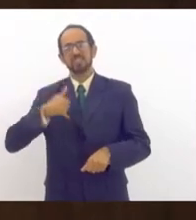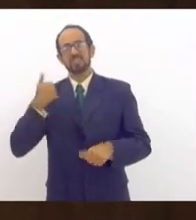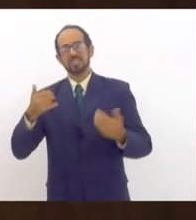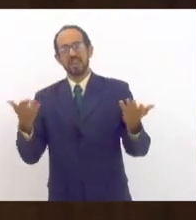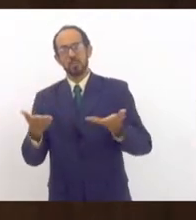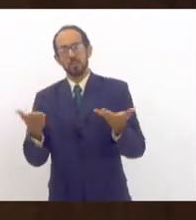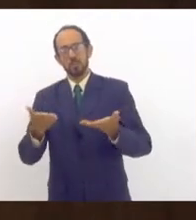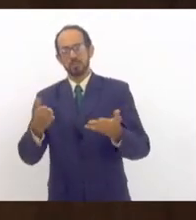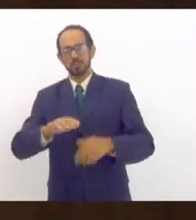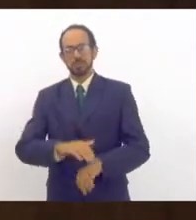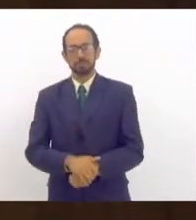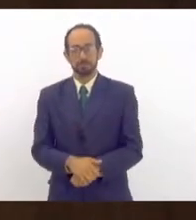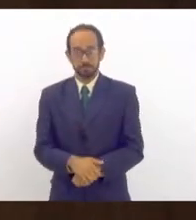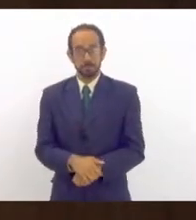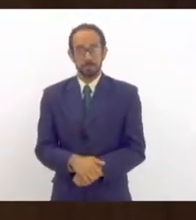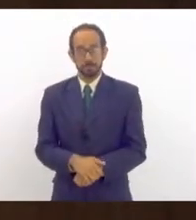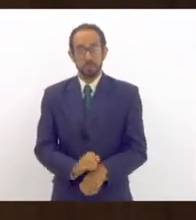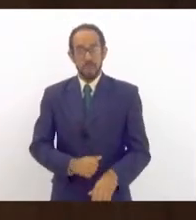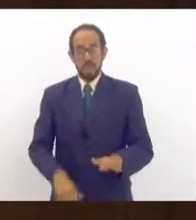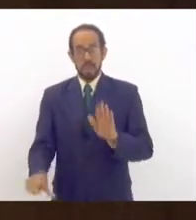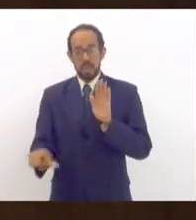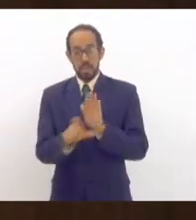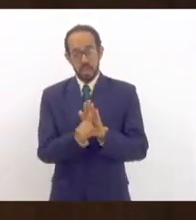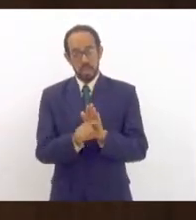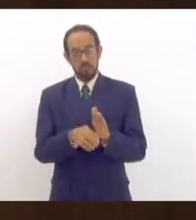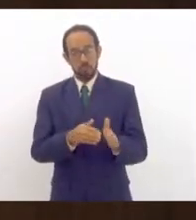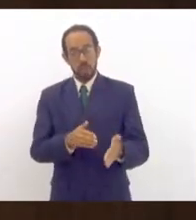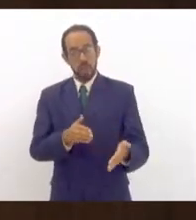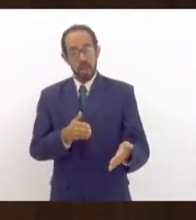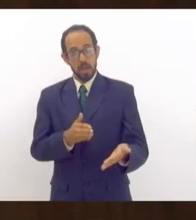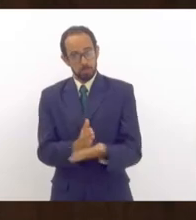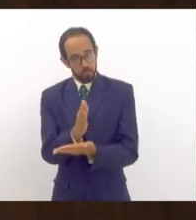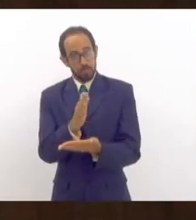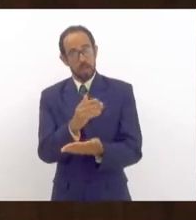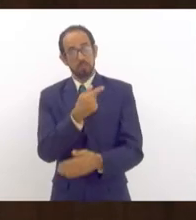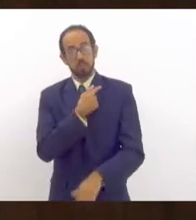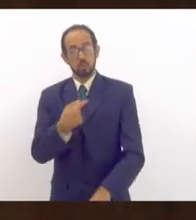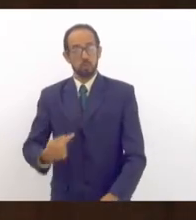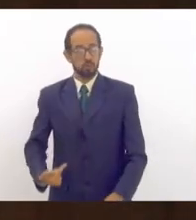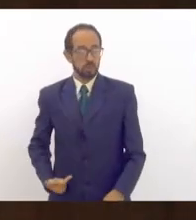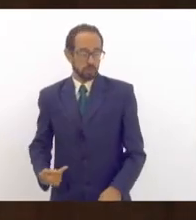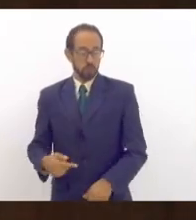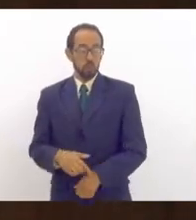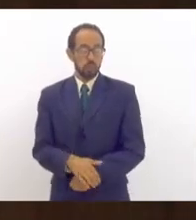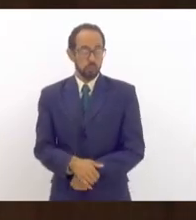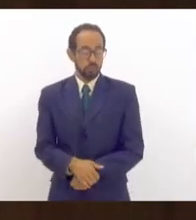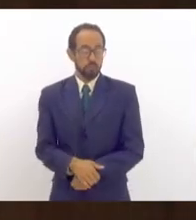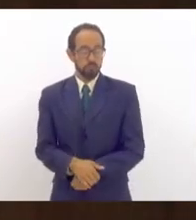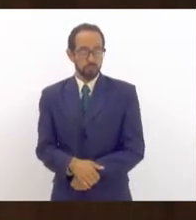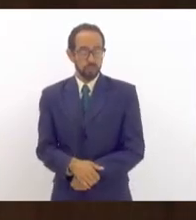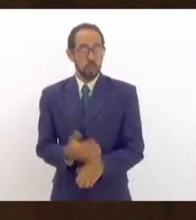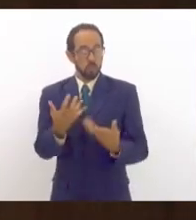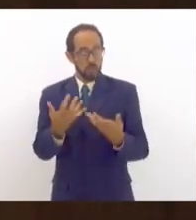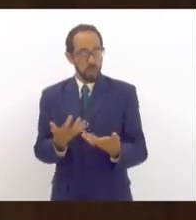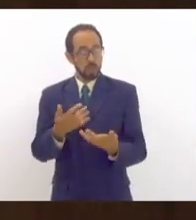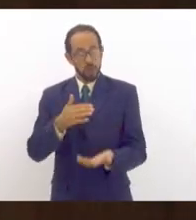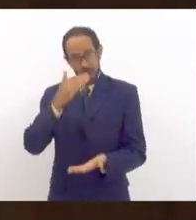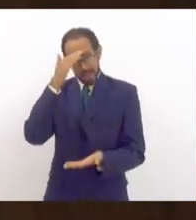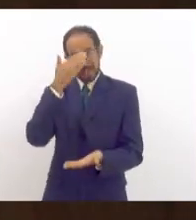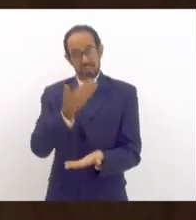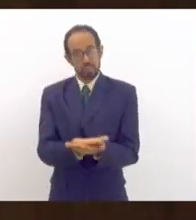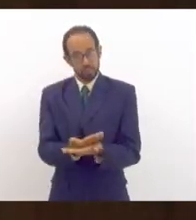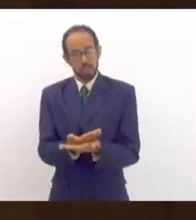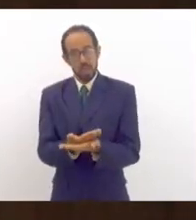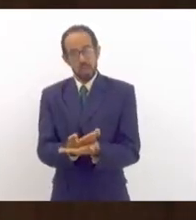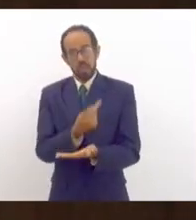ele e que leia essa que foi sancionada pelo Governador portanto eu quero crer que o governo